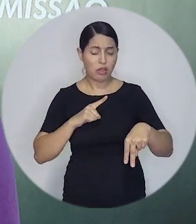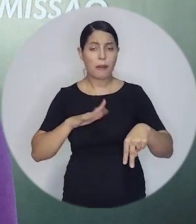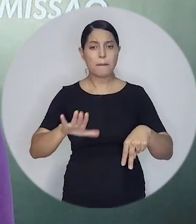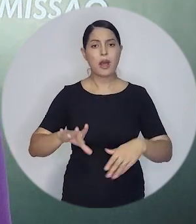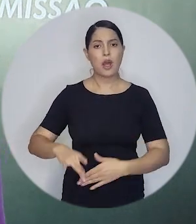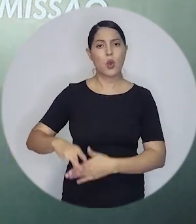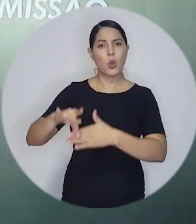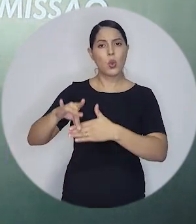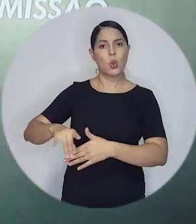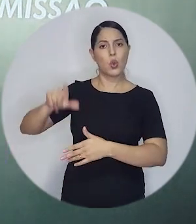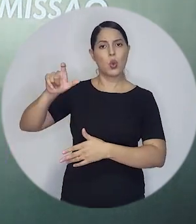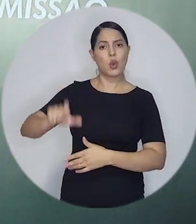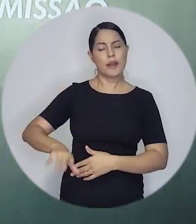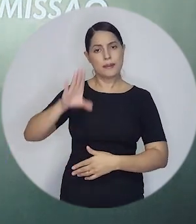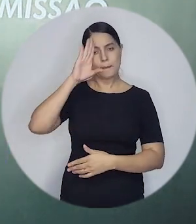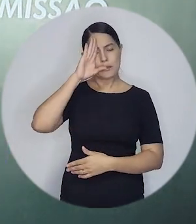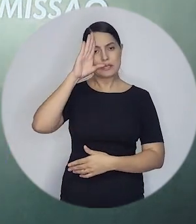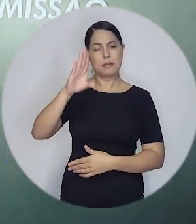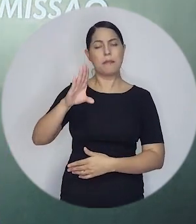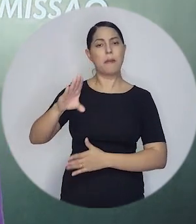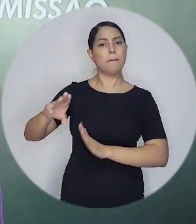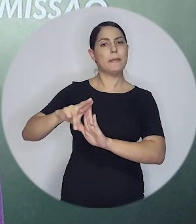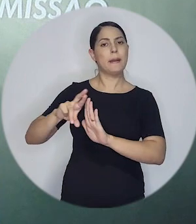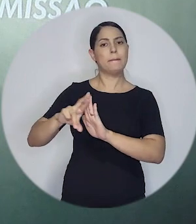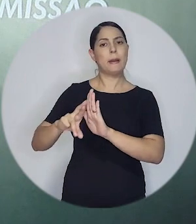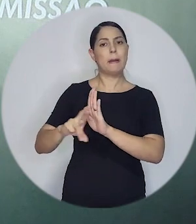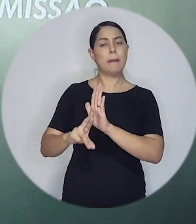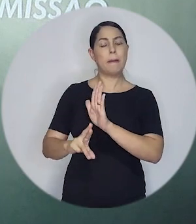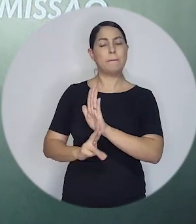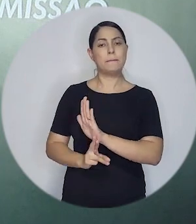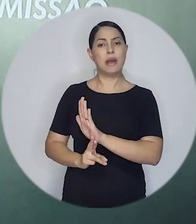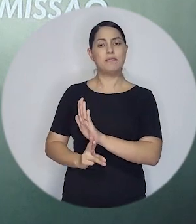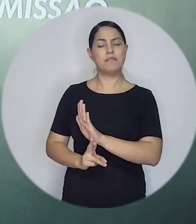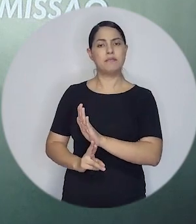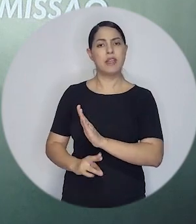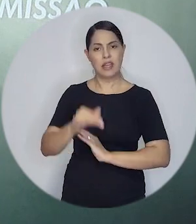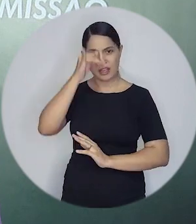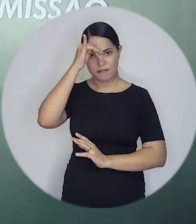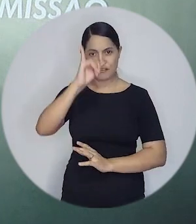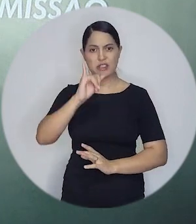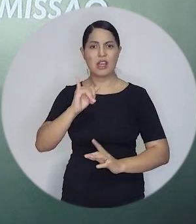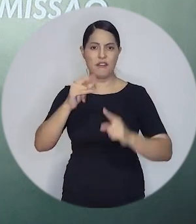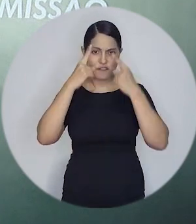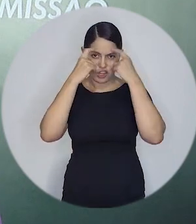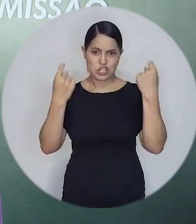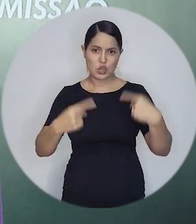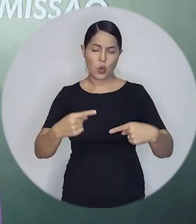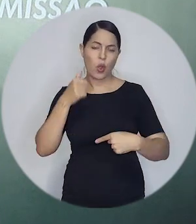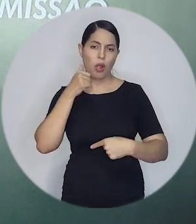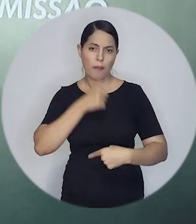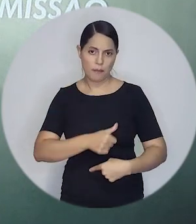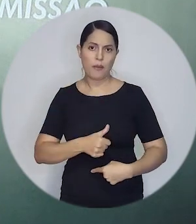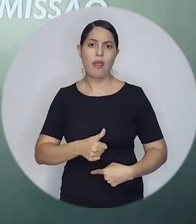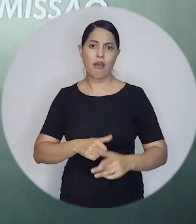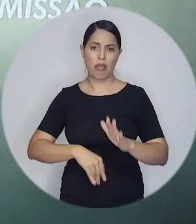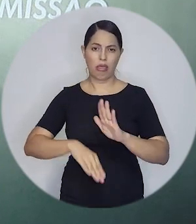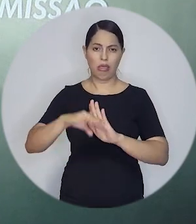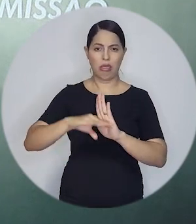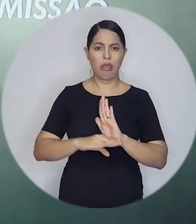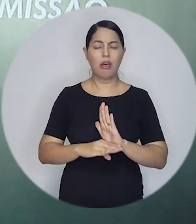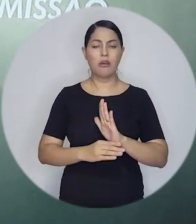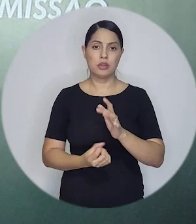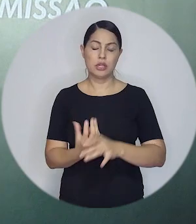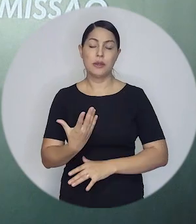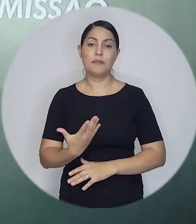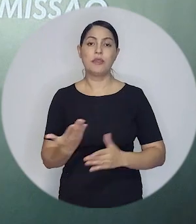gênero, mas nós temos como nosso líder máximo diretrizes necessárias para o combate a todo e qualquer tipo de violência contra